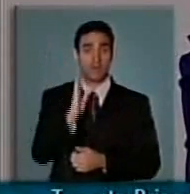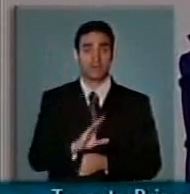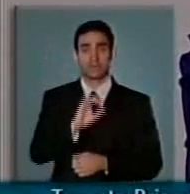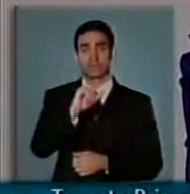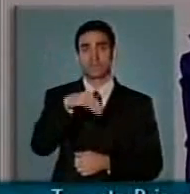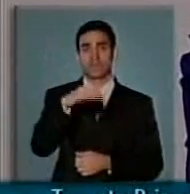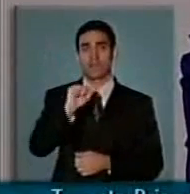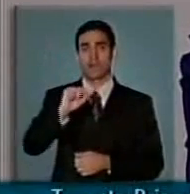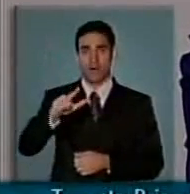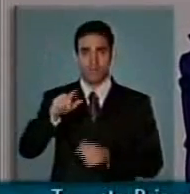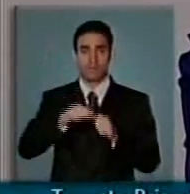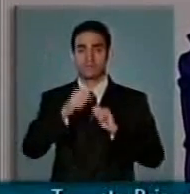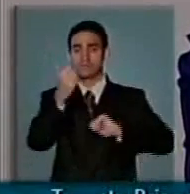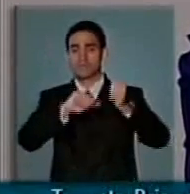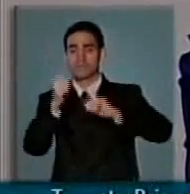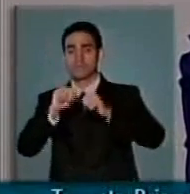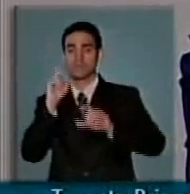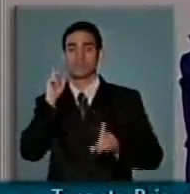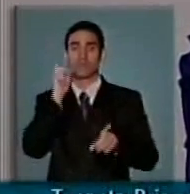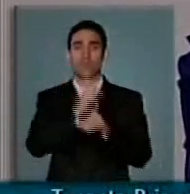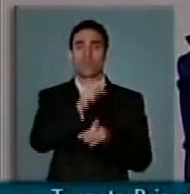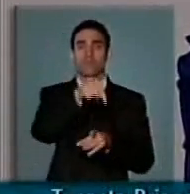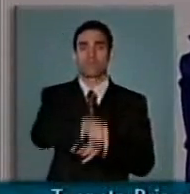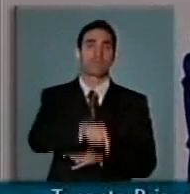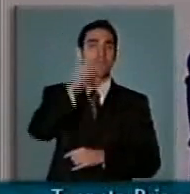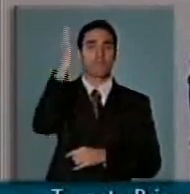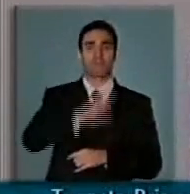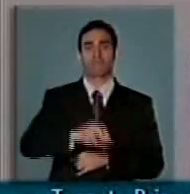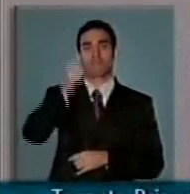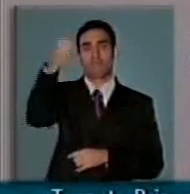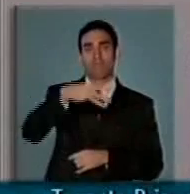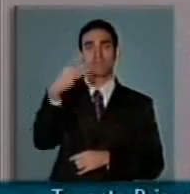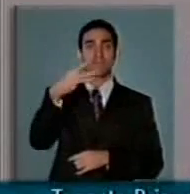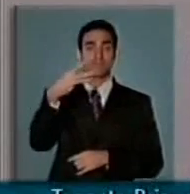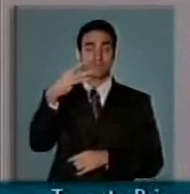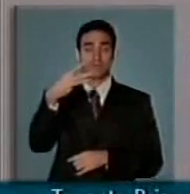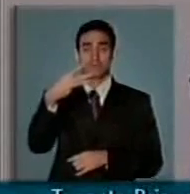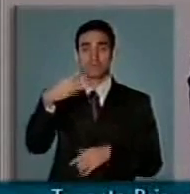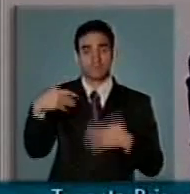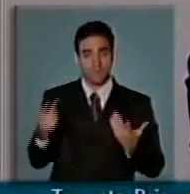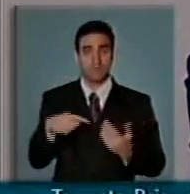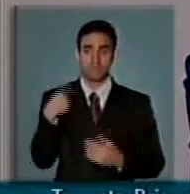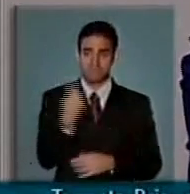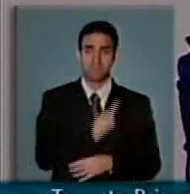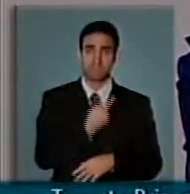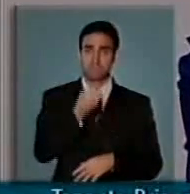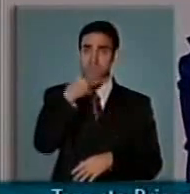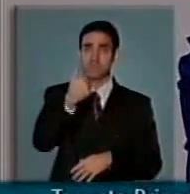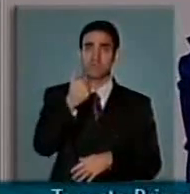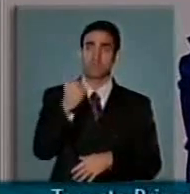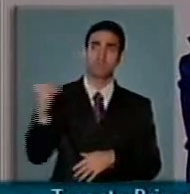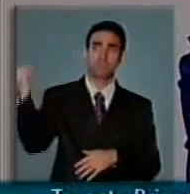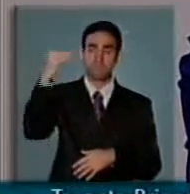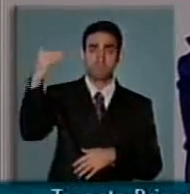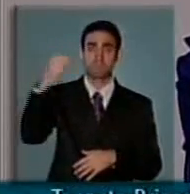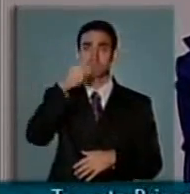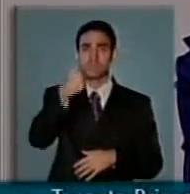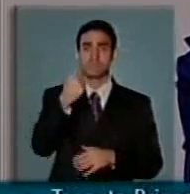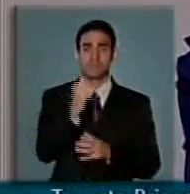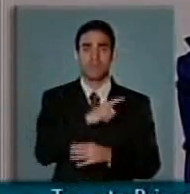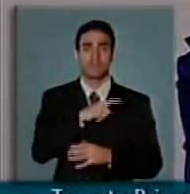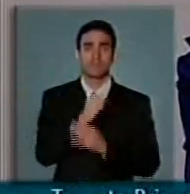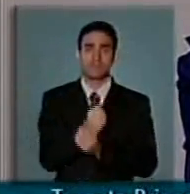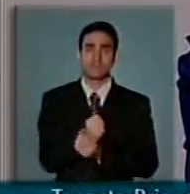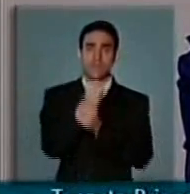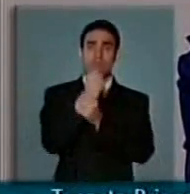fez esta avaliação e nós ficamos em terceiro lugar, o que mostra que estamos num nível bastante adequado de segurança e